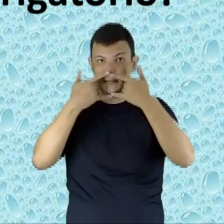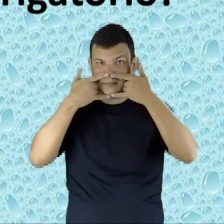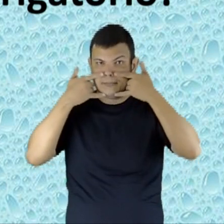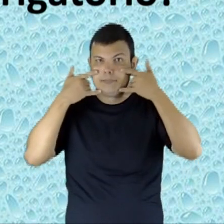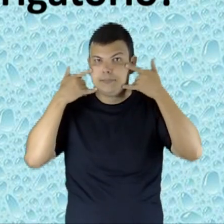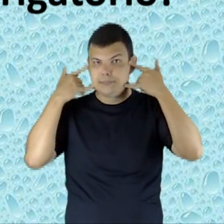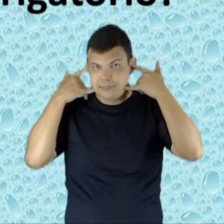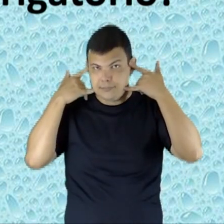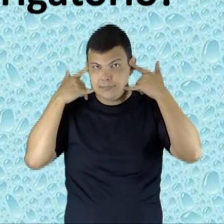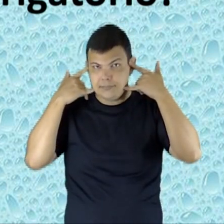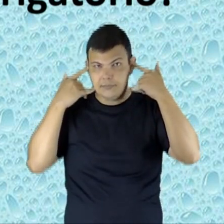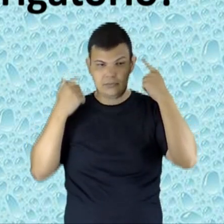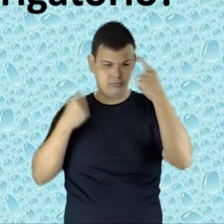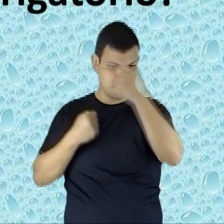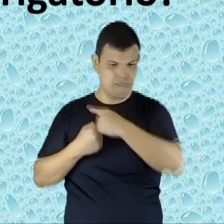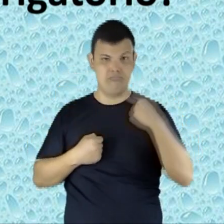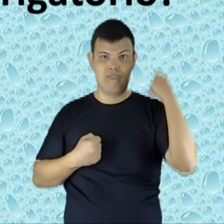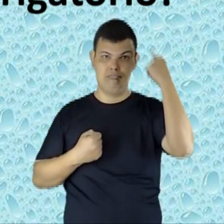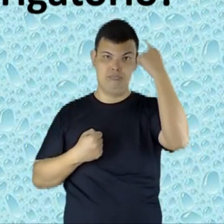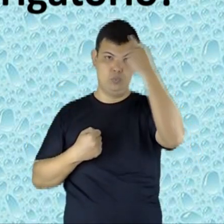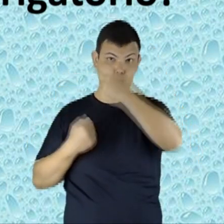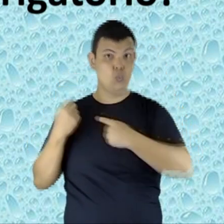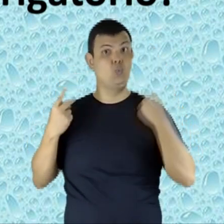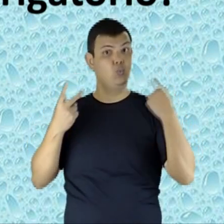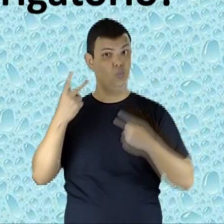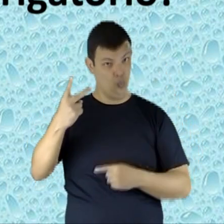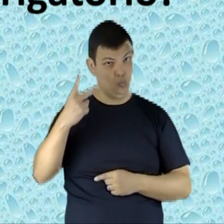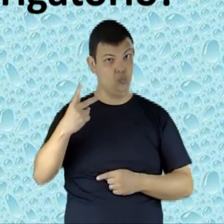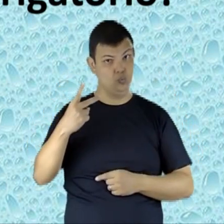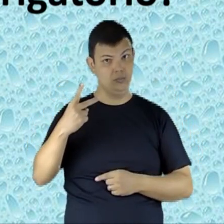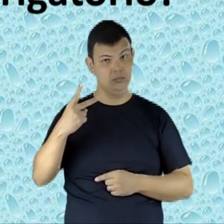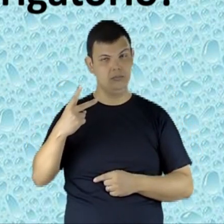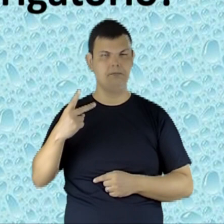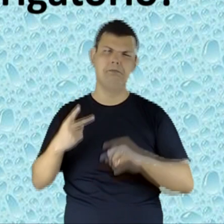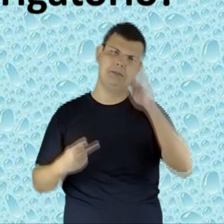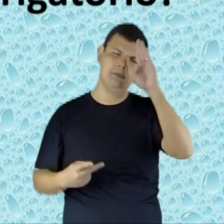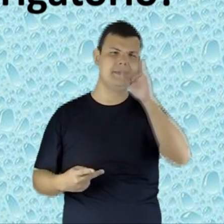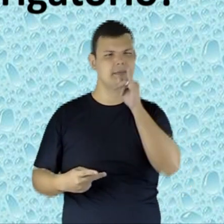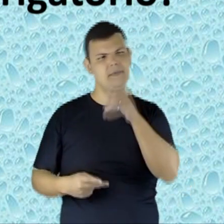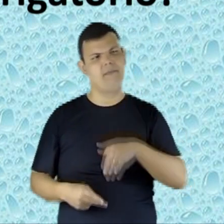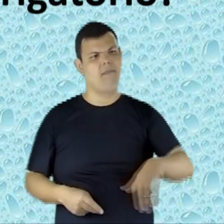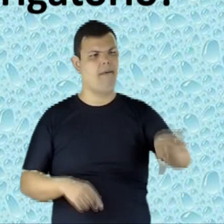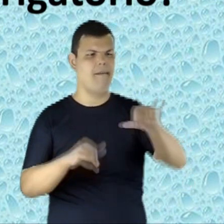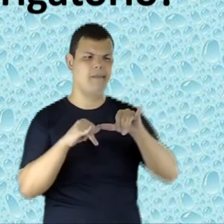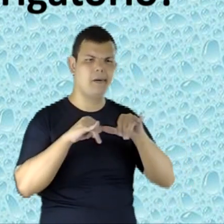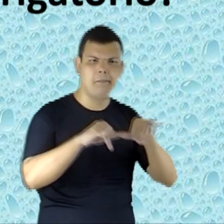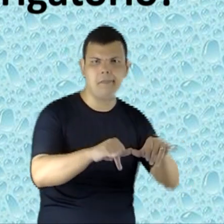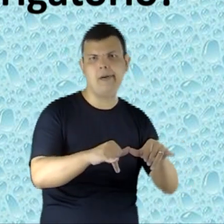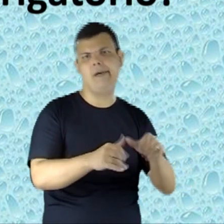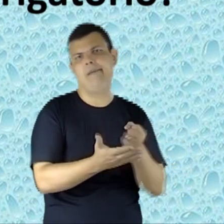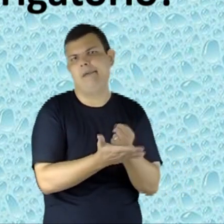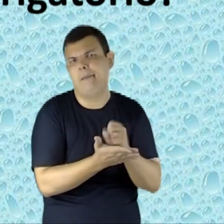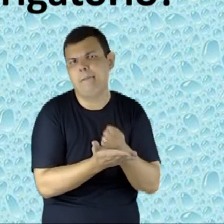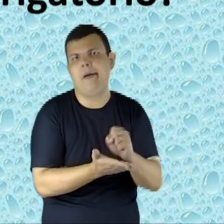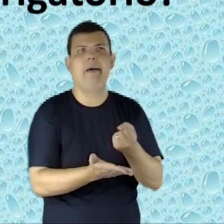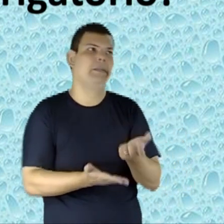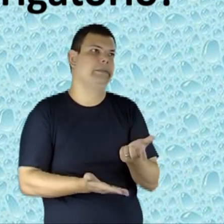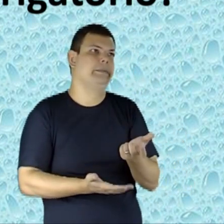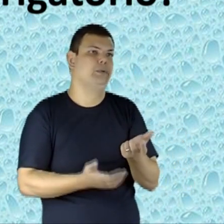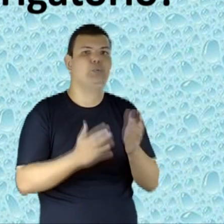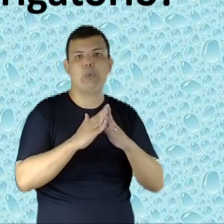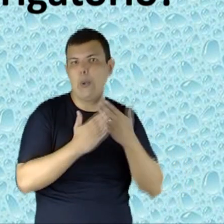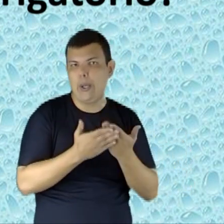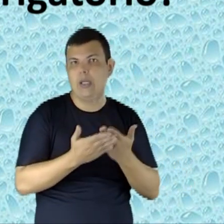horas a máscara, né? Especialmente se você está indo ao supermercado, farmácia ou na escola, a máscara